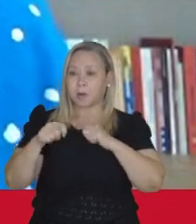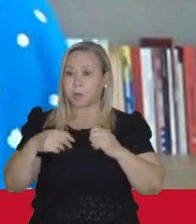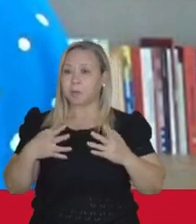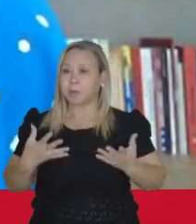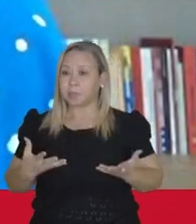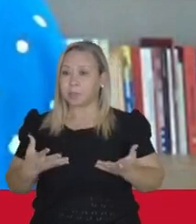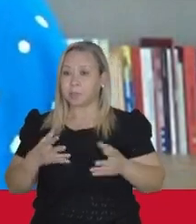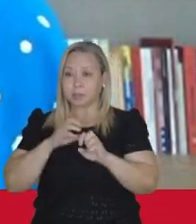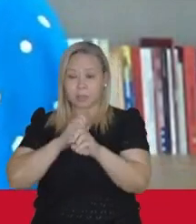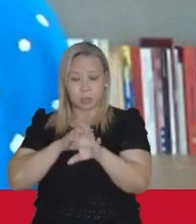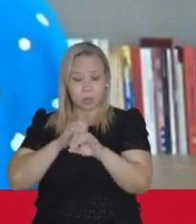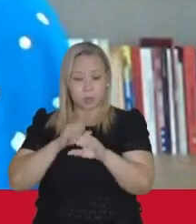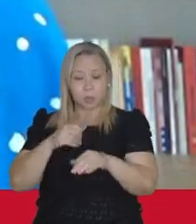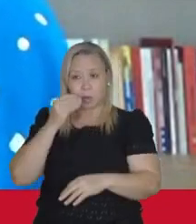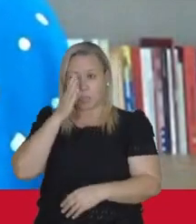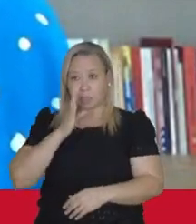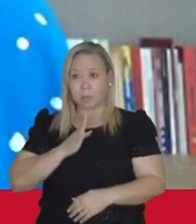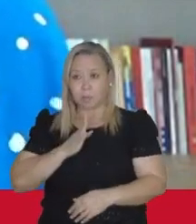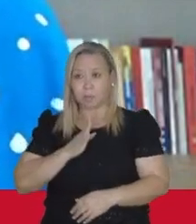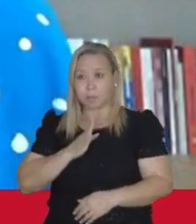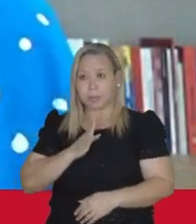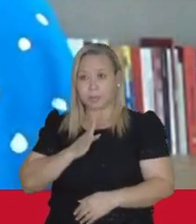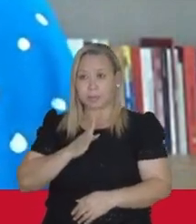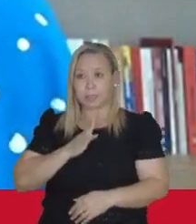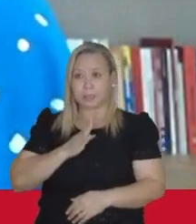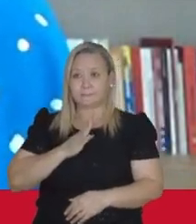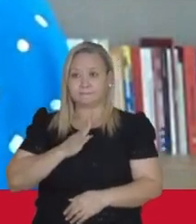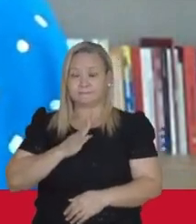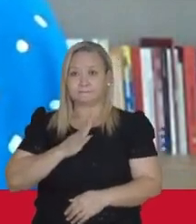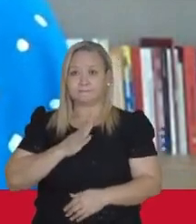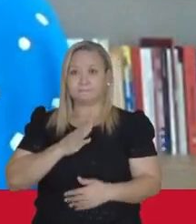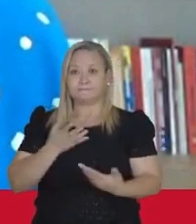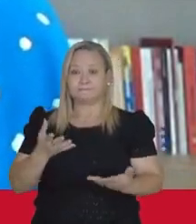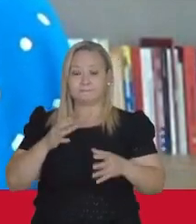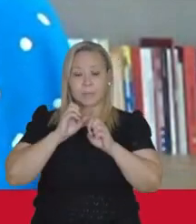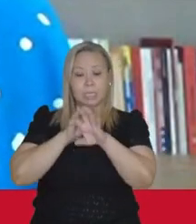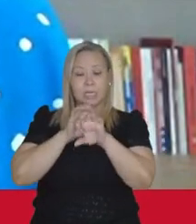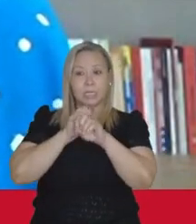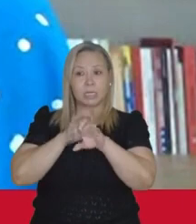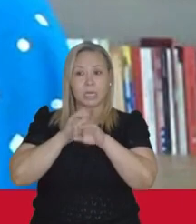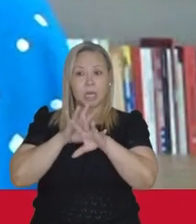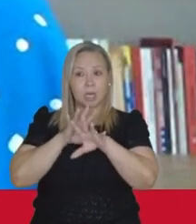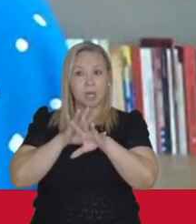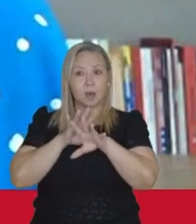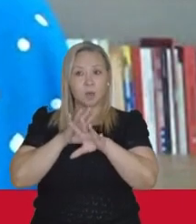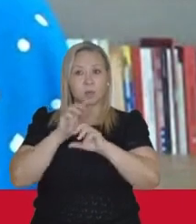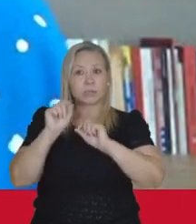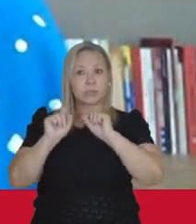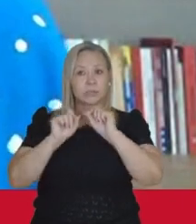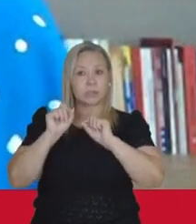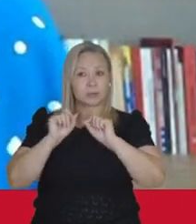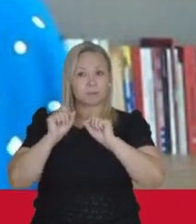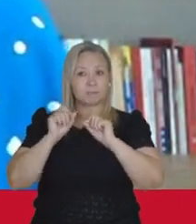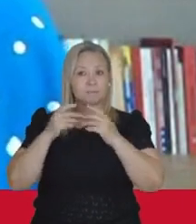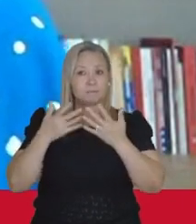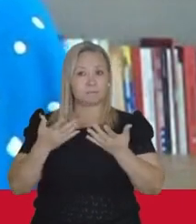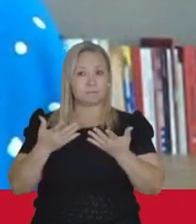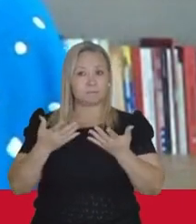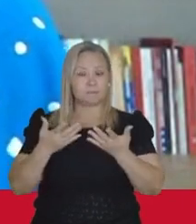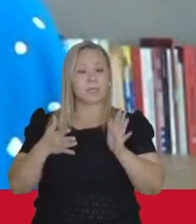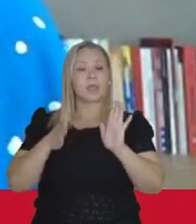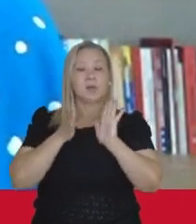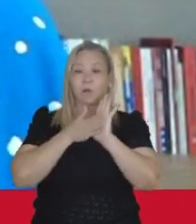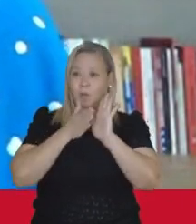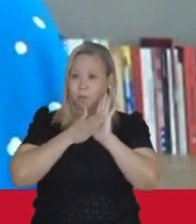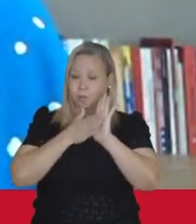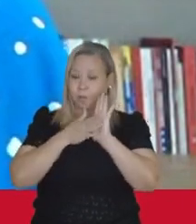educação brasileira, na aula que eu abordei aqui,